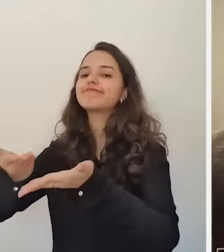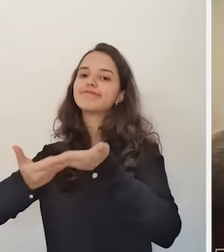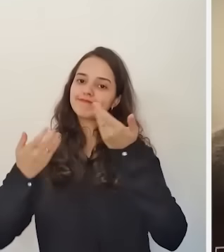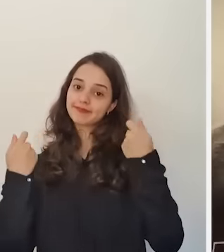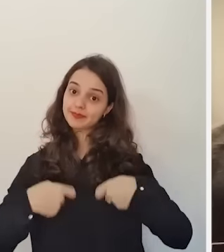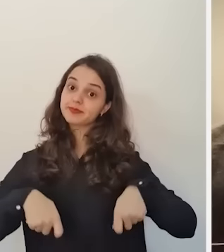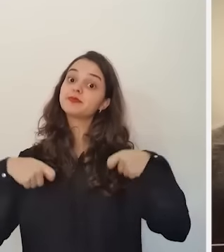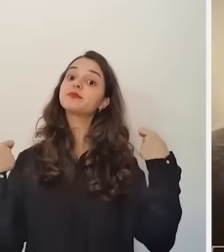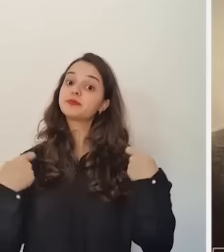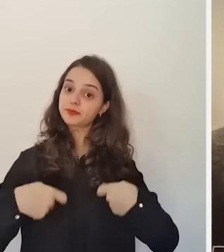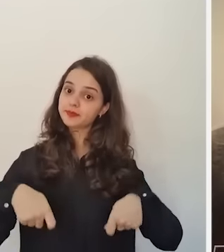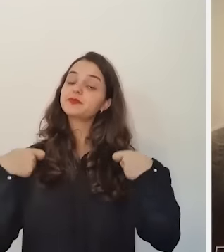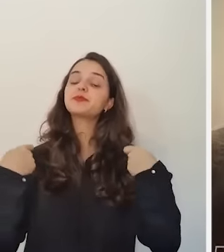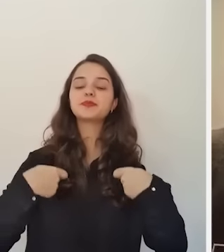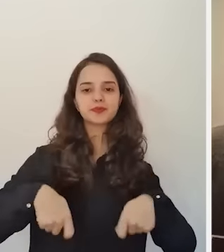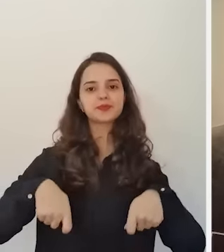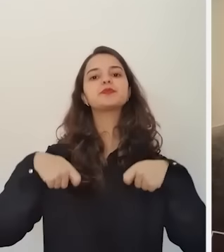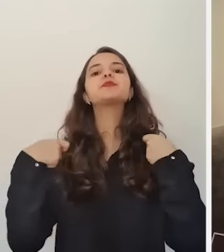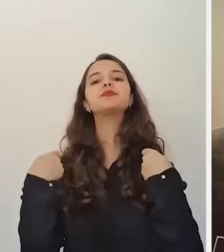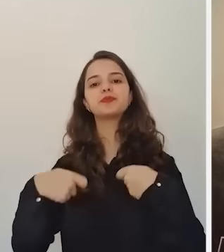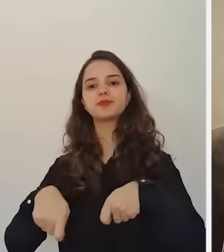todos hum